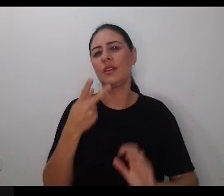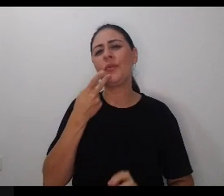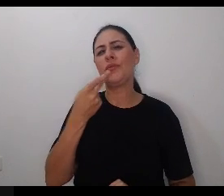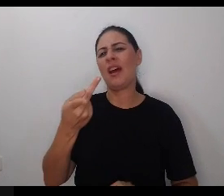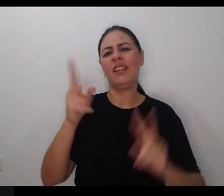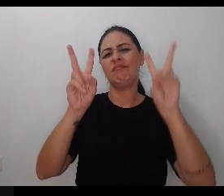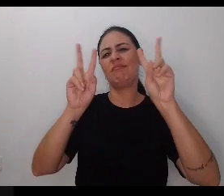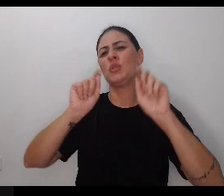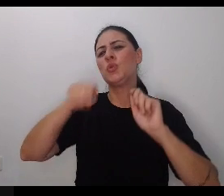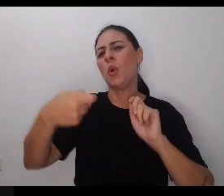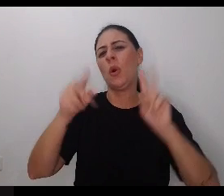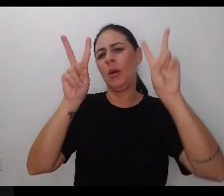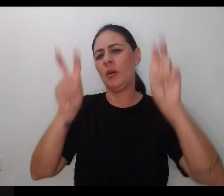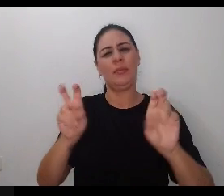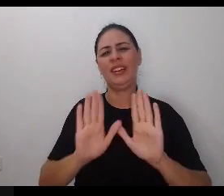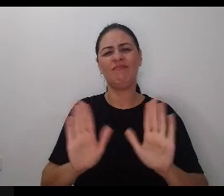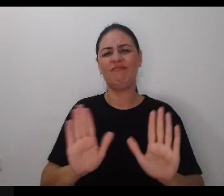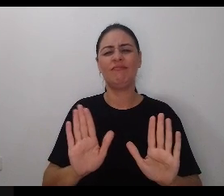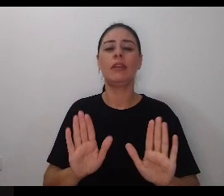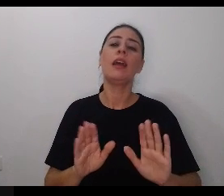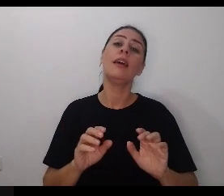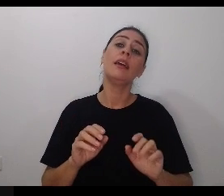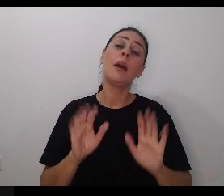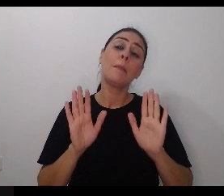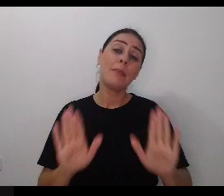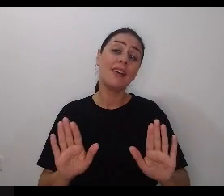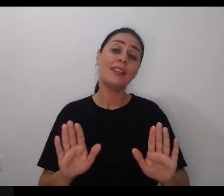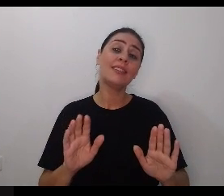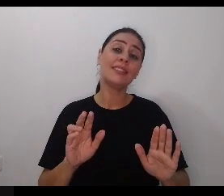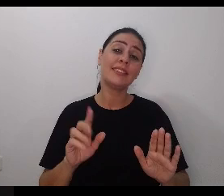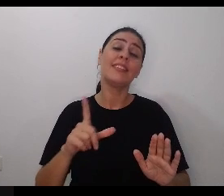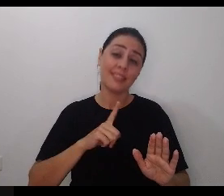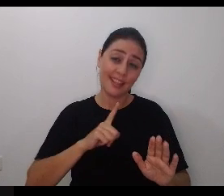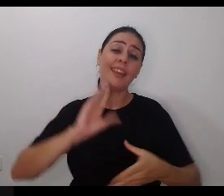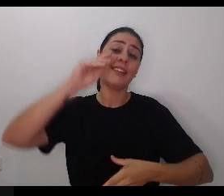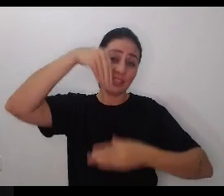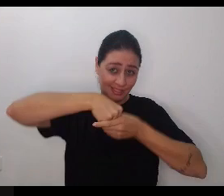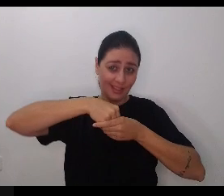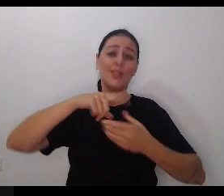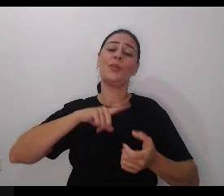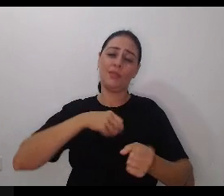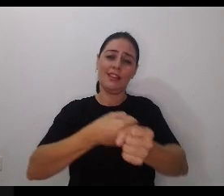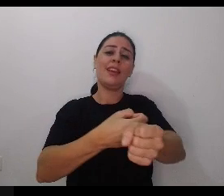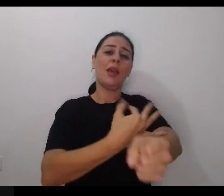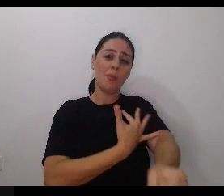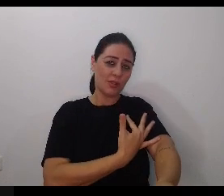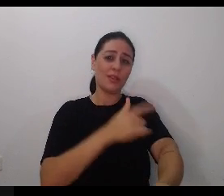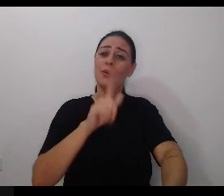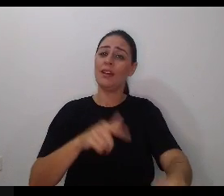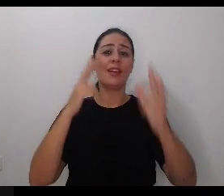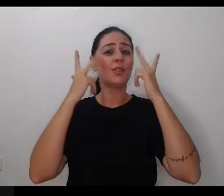Não expressando, não falando disso, e isso não muda o fato de que a gente vive